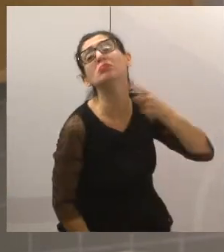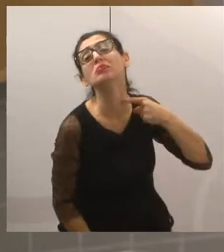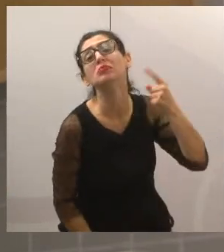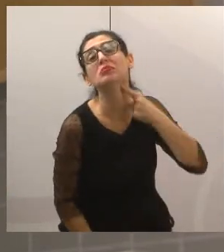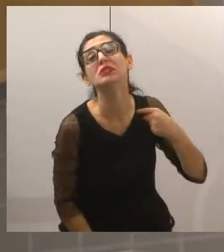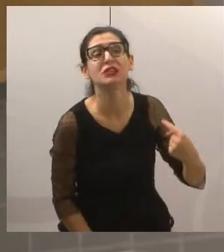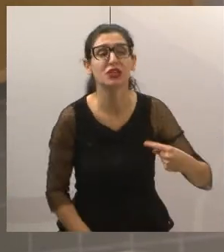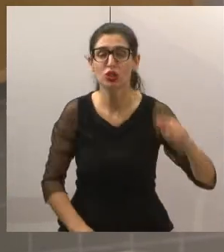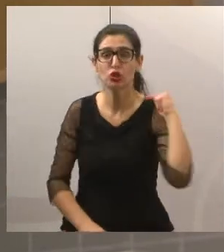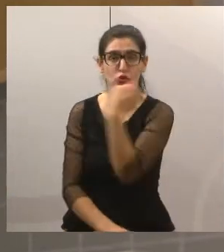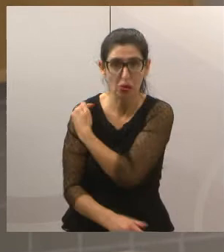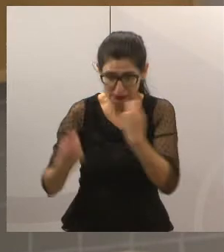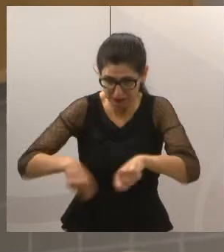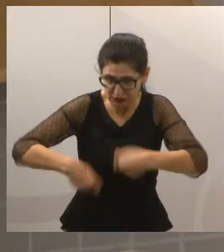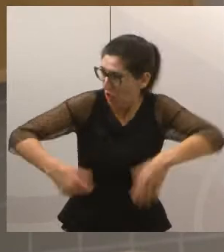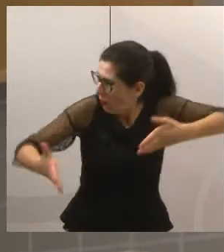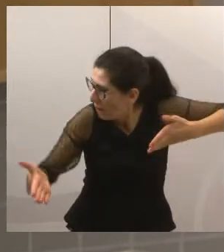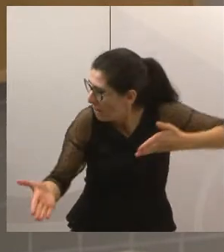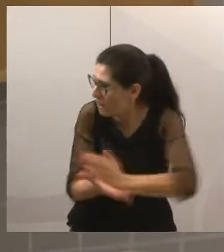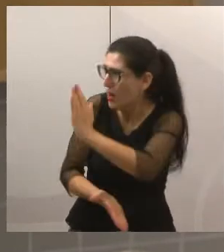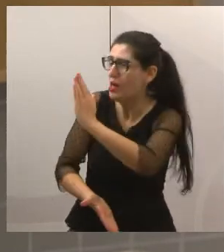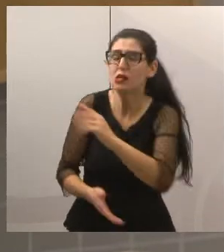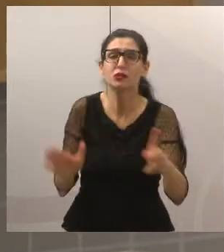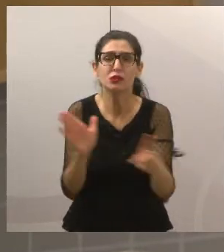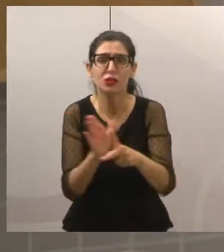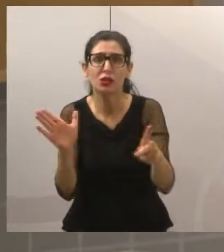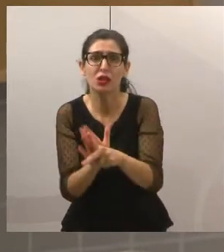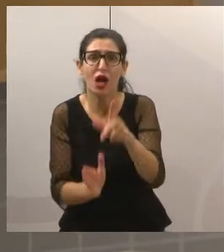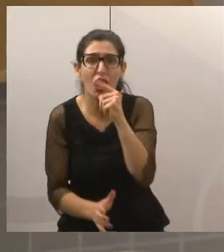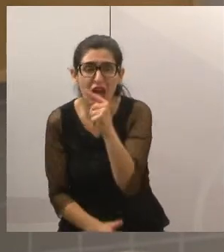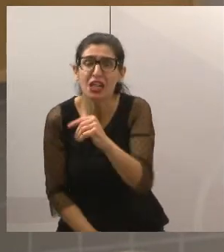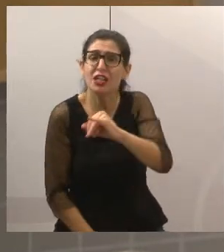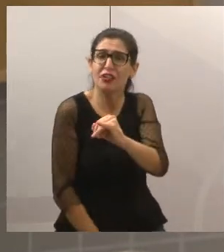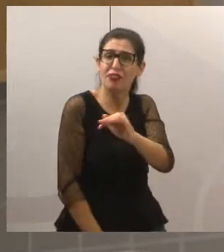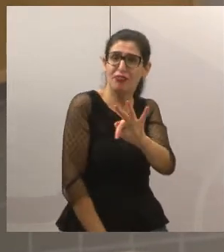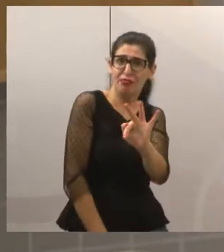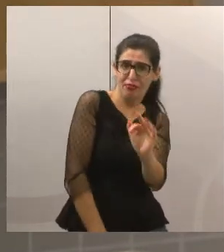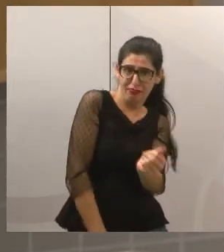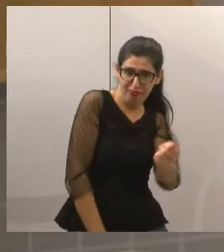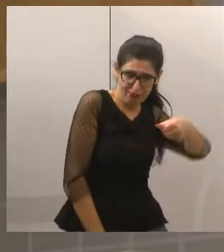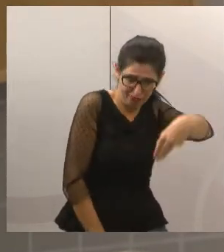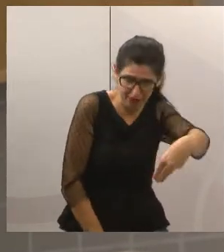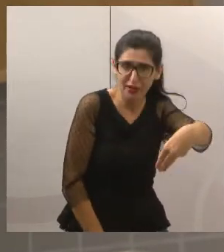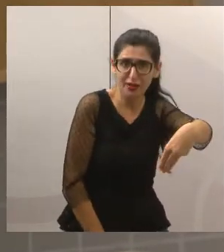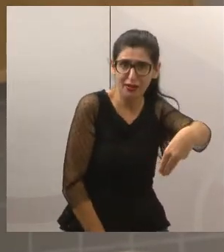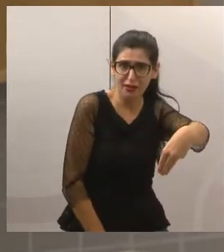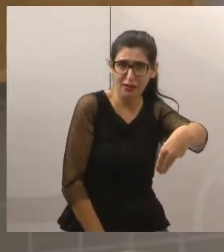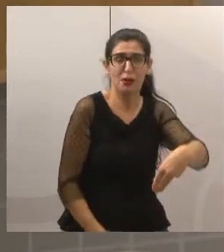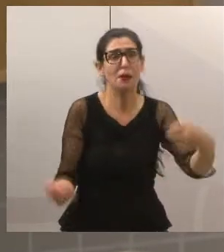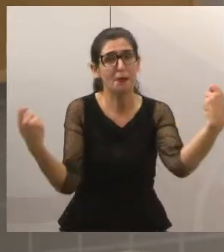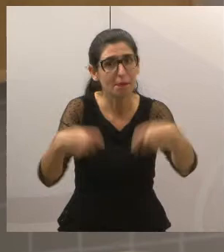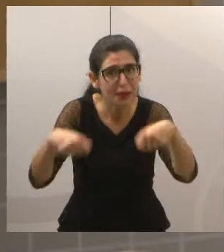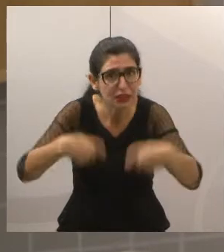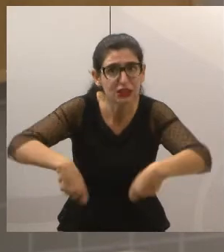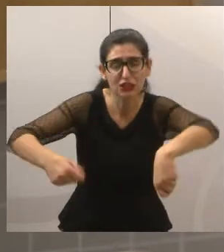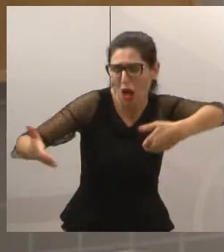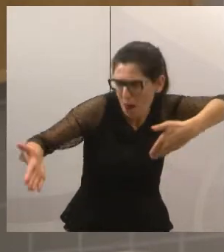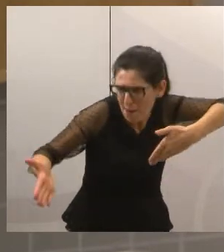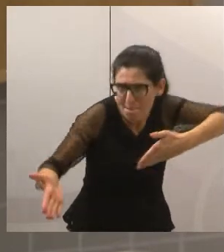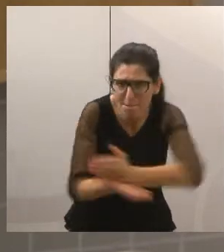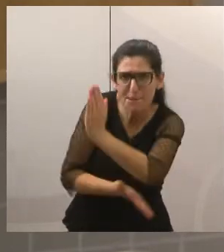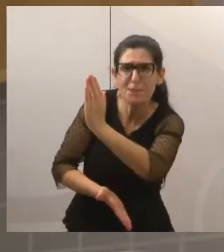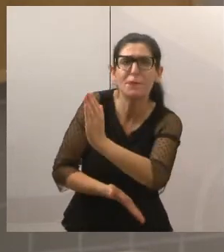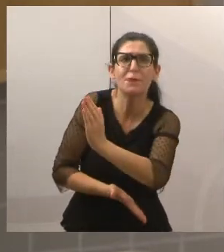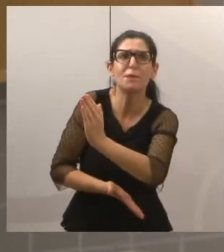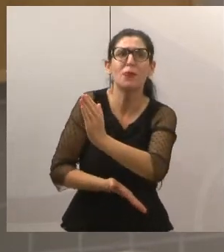de autorização da Agência Nacional de Águas, do IFAM. Por incrível que pareça, é necessária a autorização do